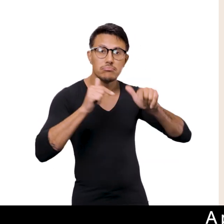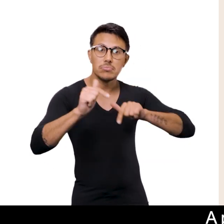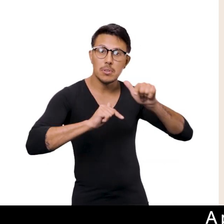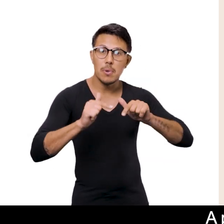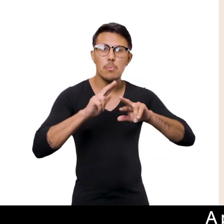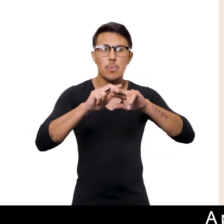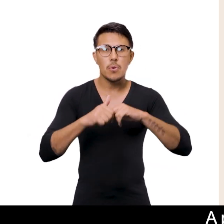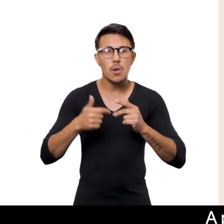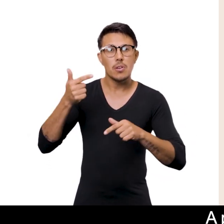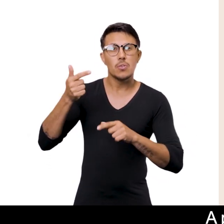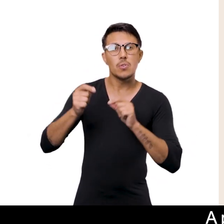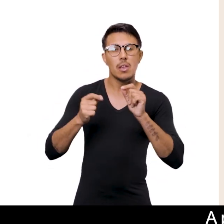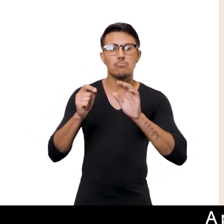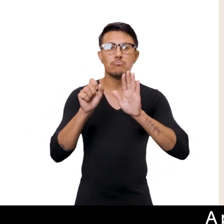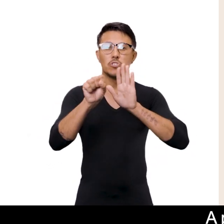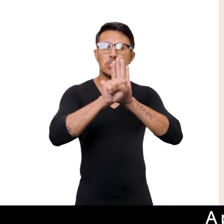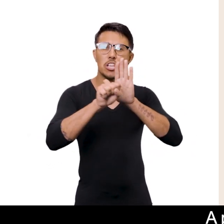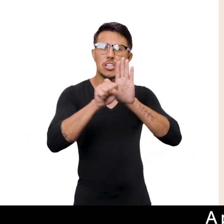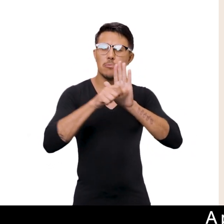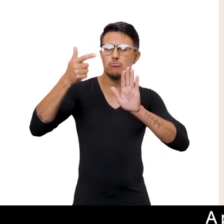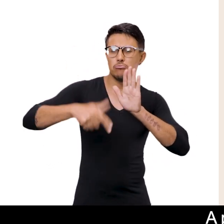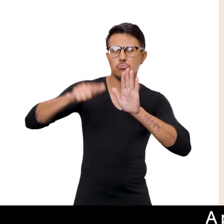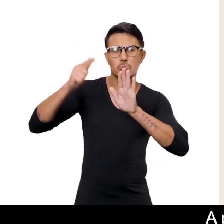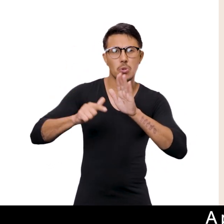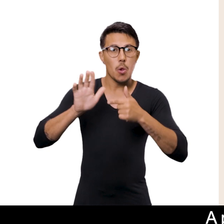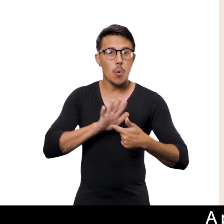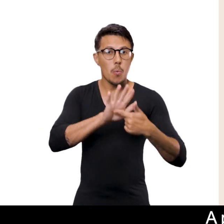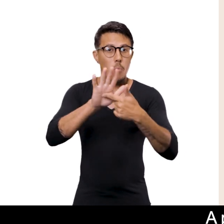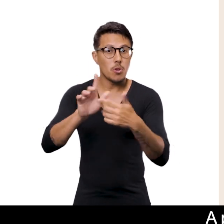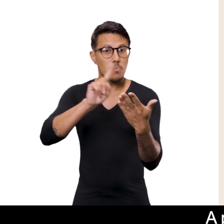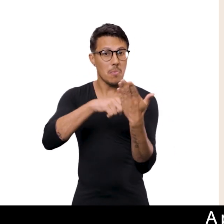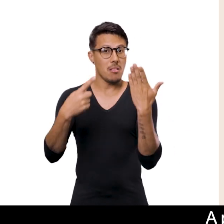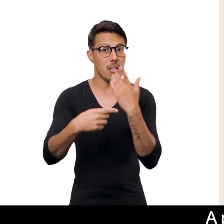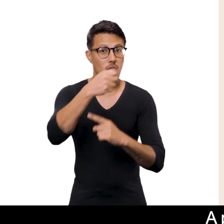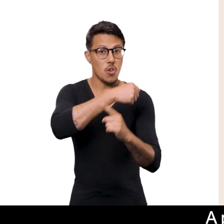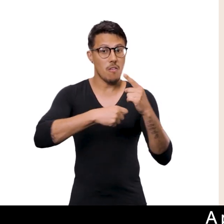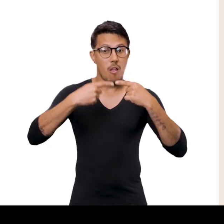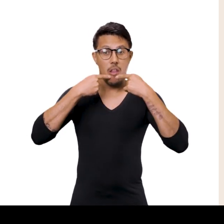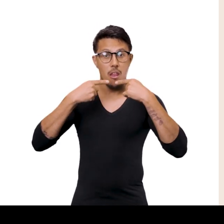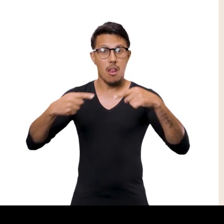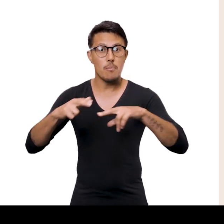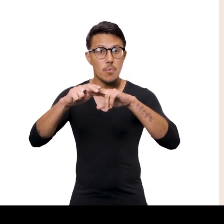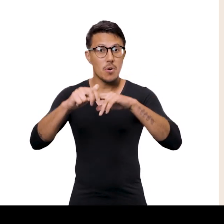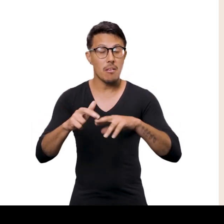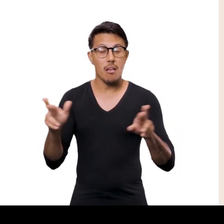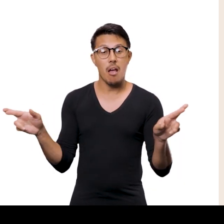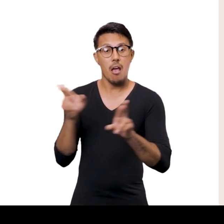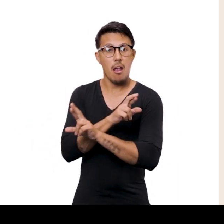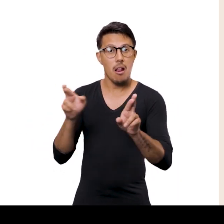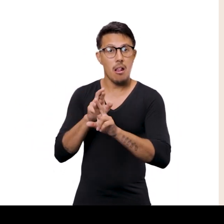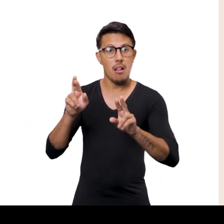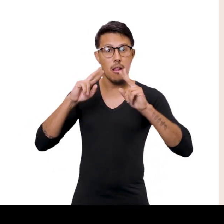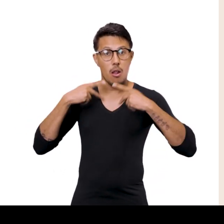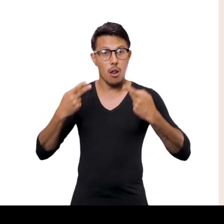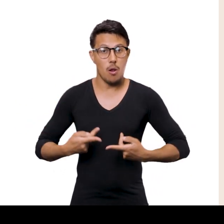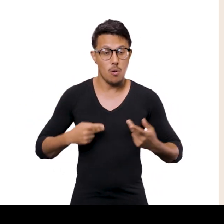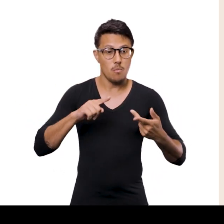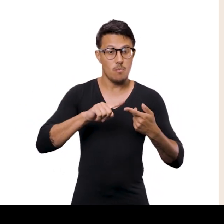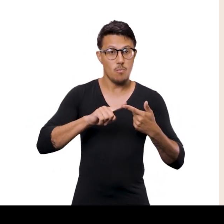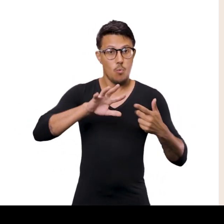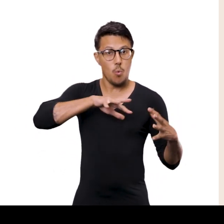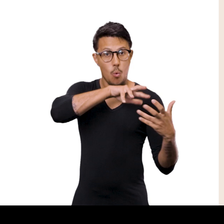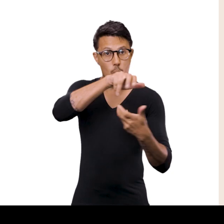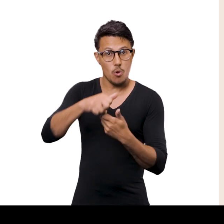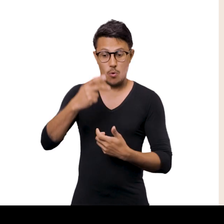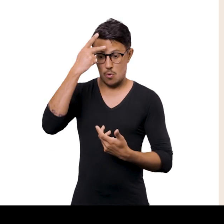A partir da repetição de símbolos, Leonilson imprime metáforas sociais sobre as relações humanas, o